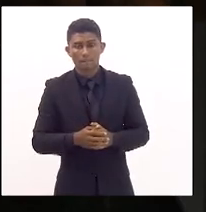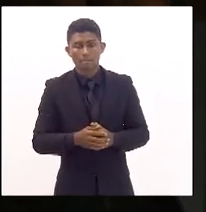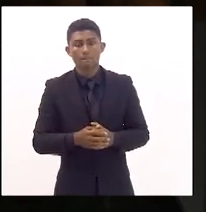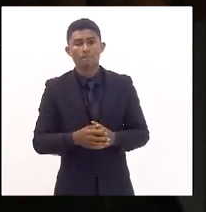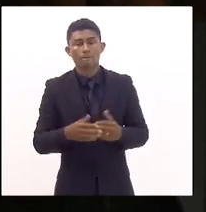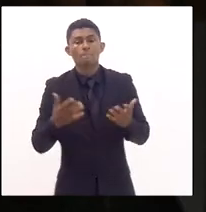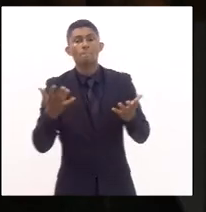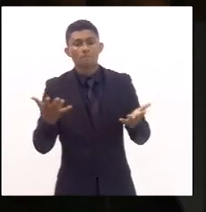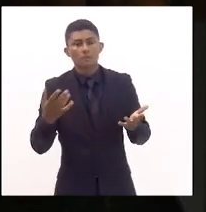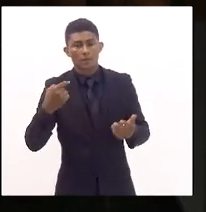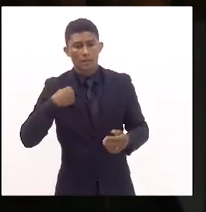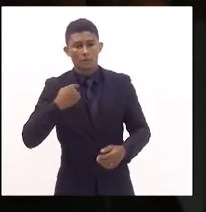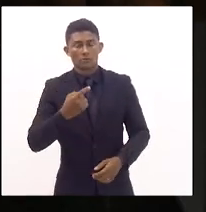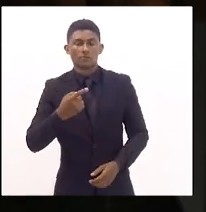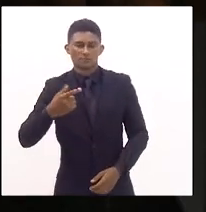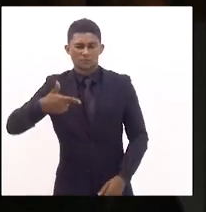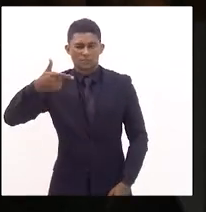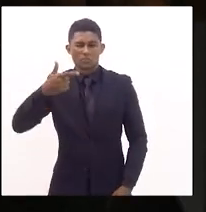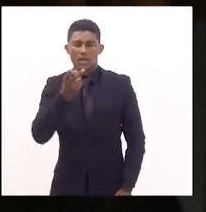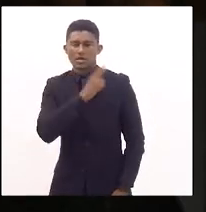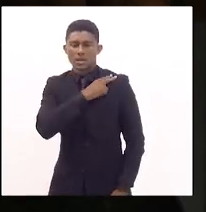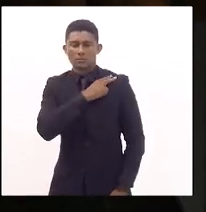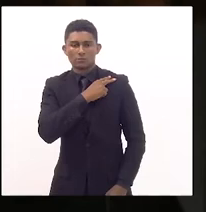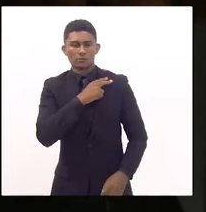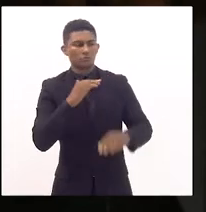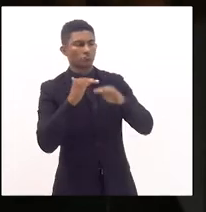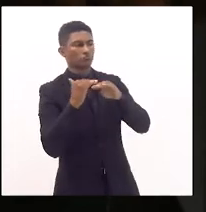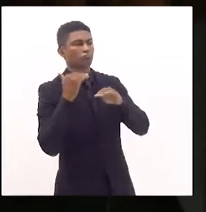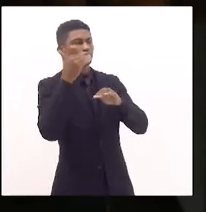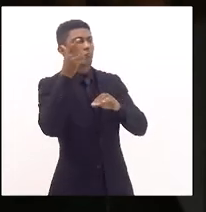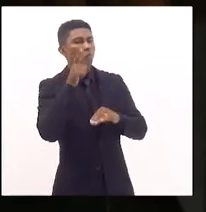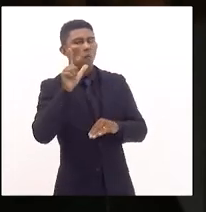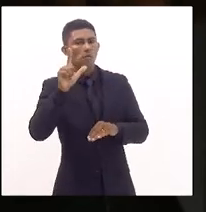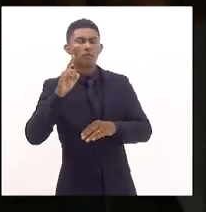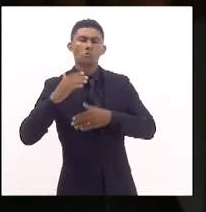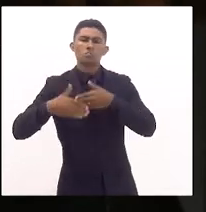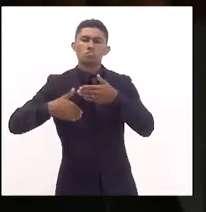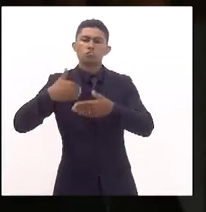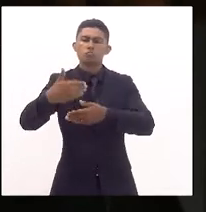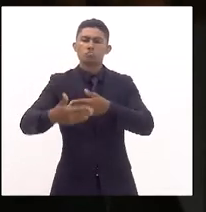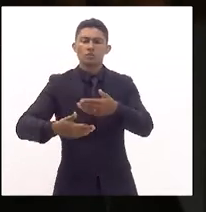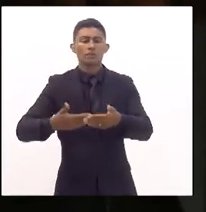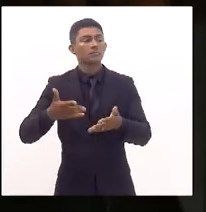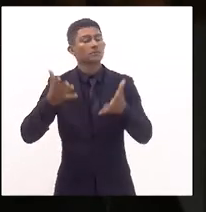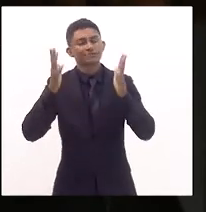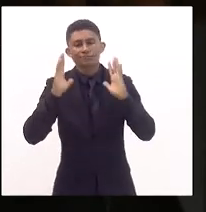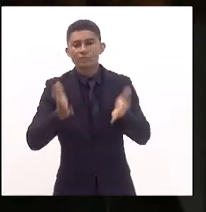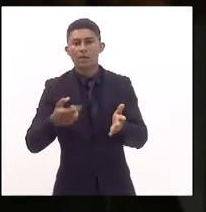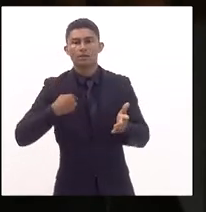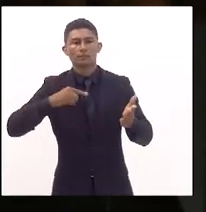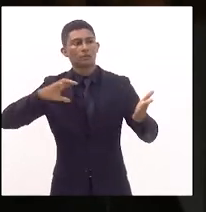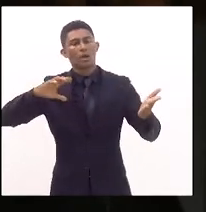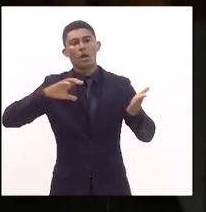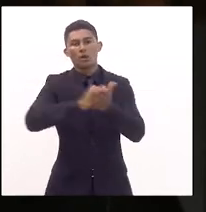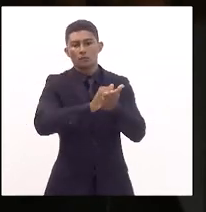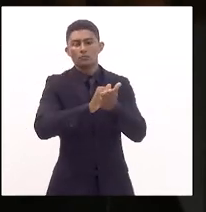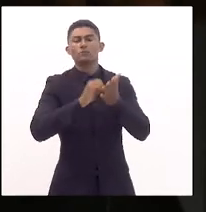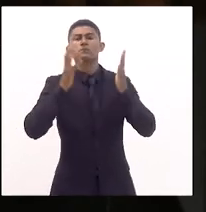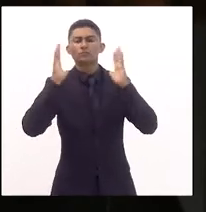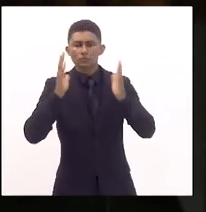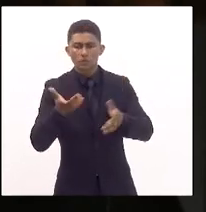ter saído segundo sargento, ter sido promovida. No decorrer do tempo previsto, eu já tinha a minha inscrição já